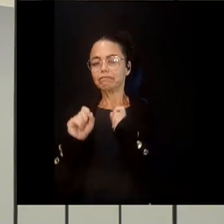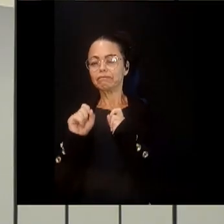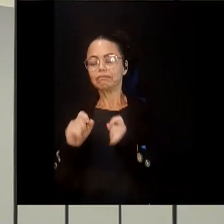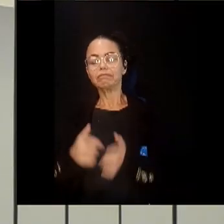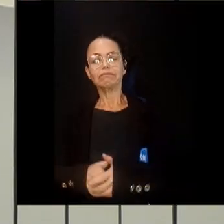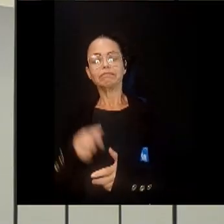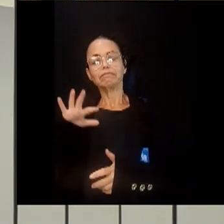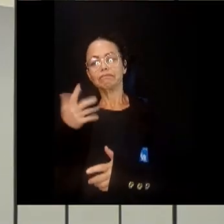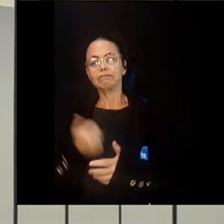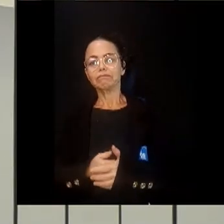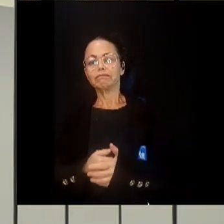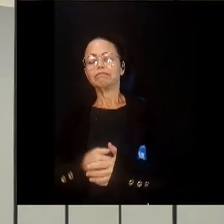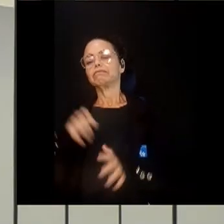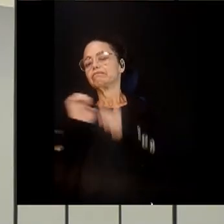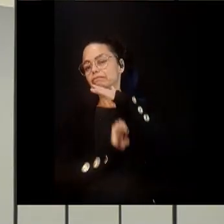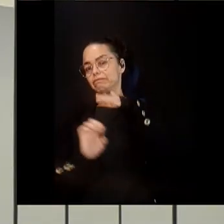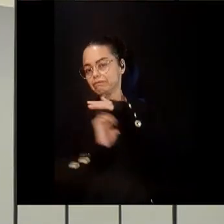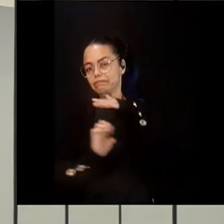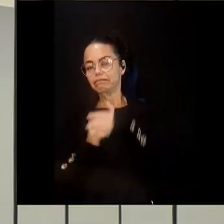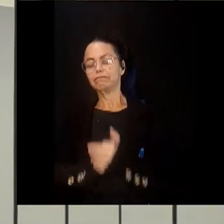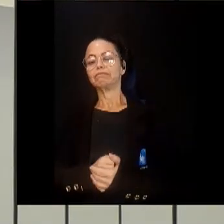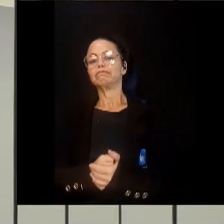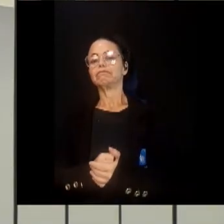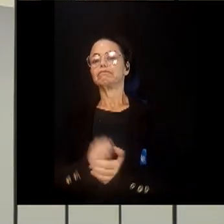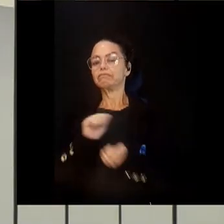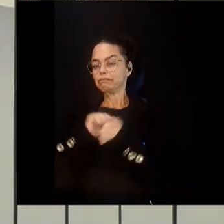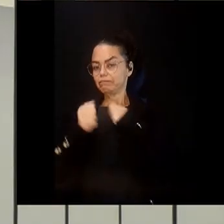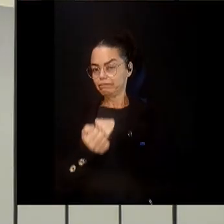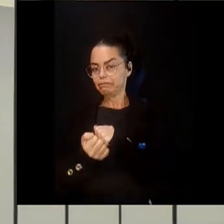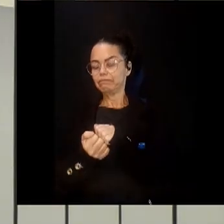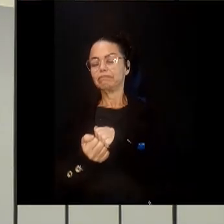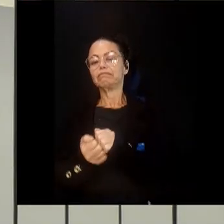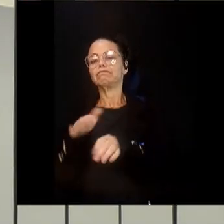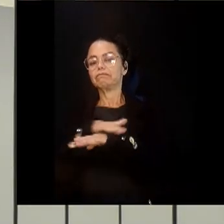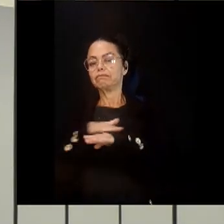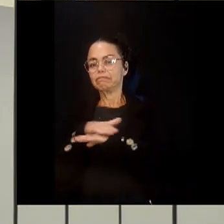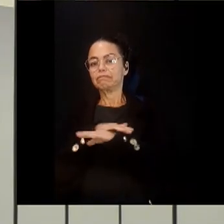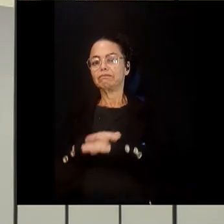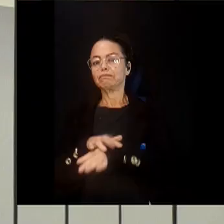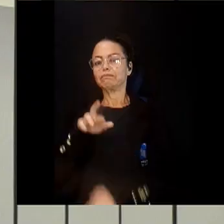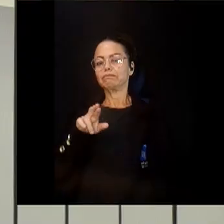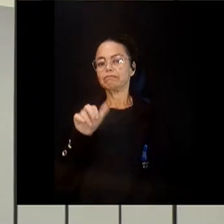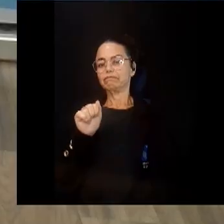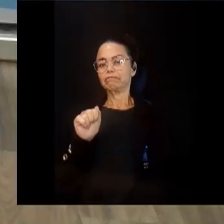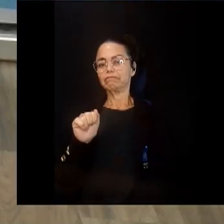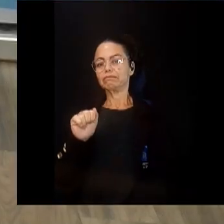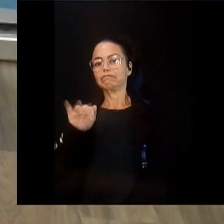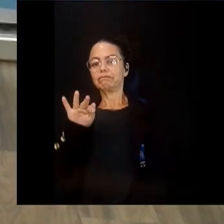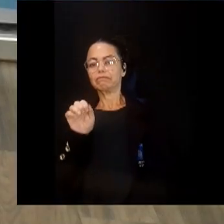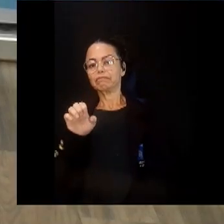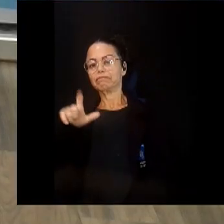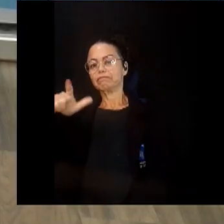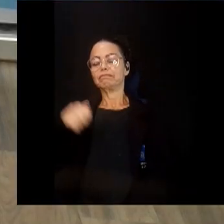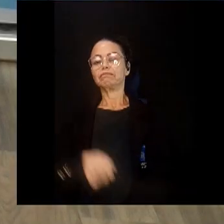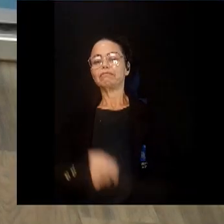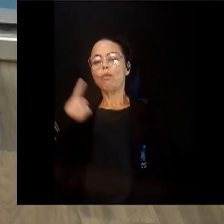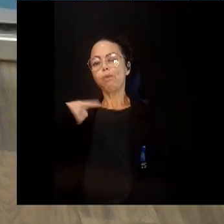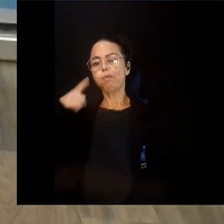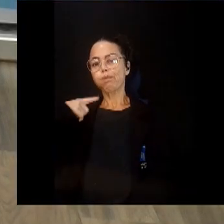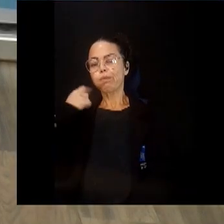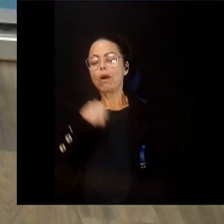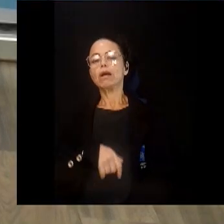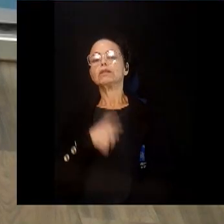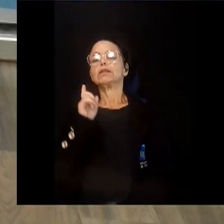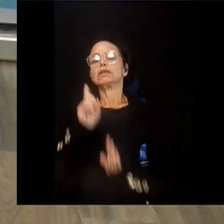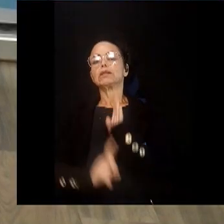agora pelas empresas, as adequações, eu converso com o Rafael Rezende, ele que é advogado dos direitos humanos